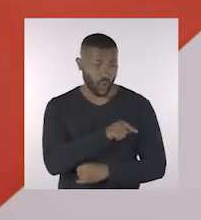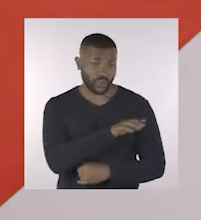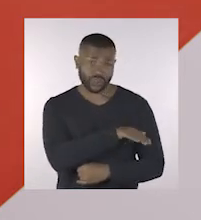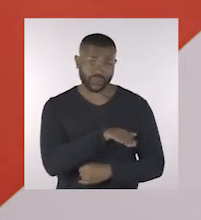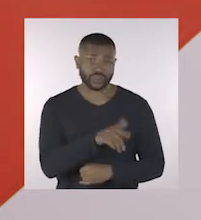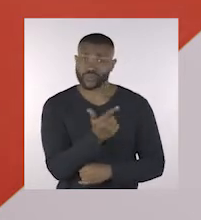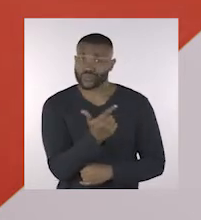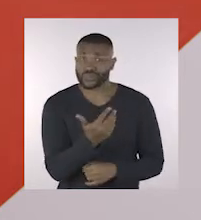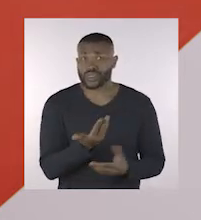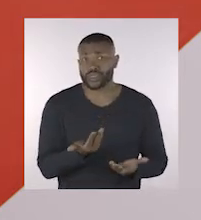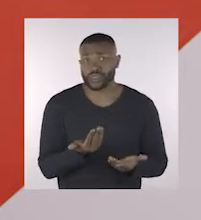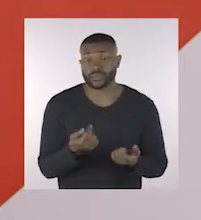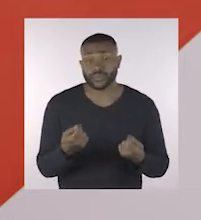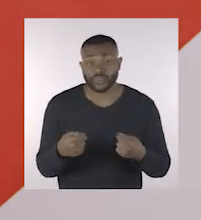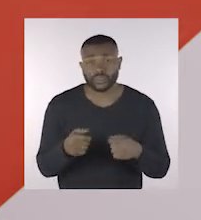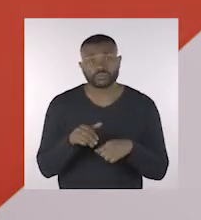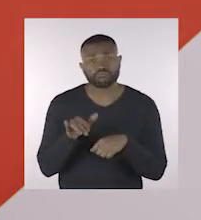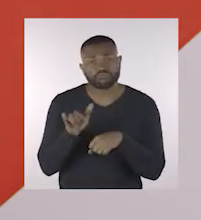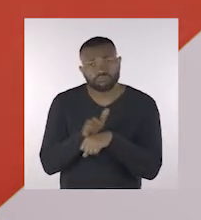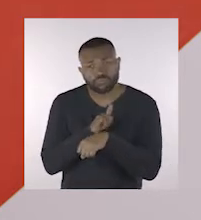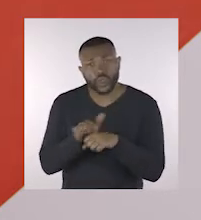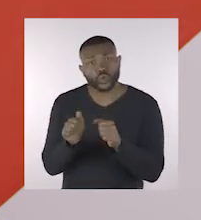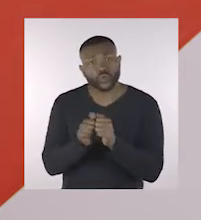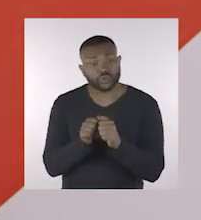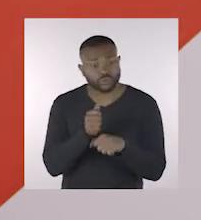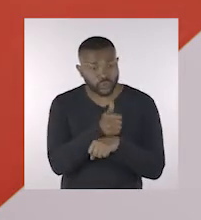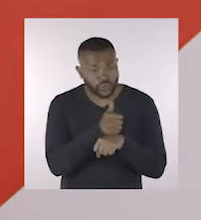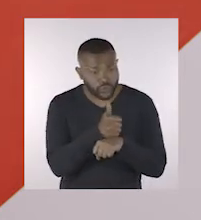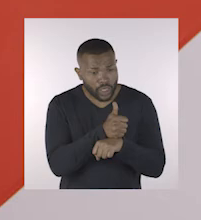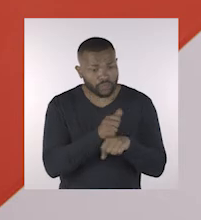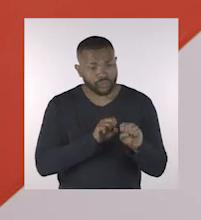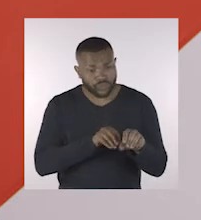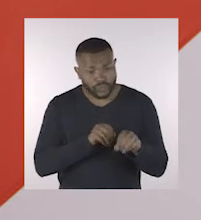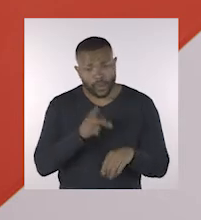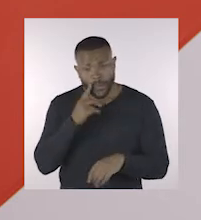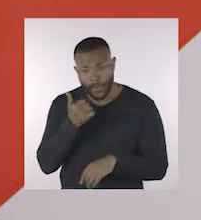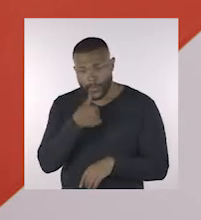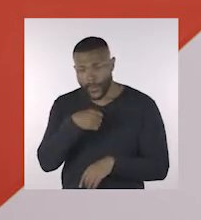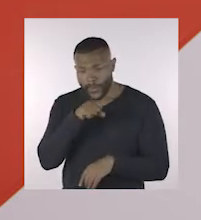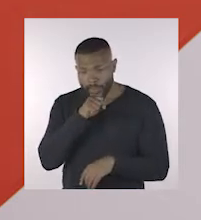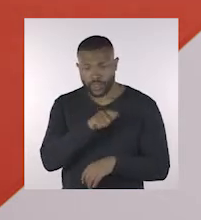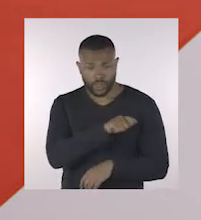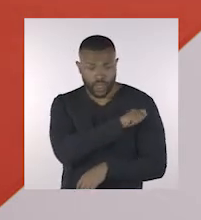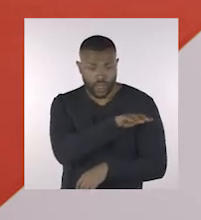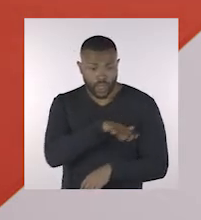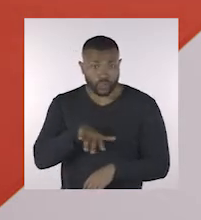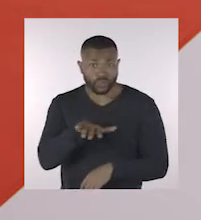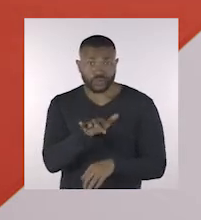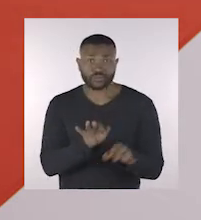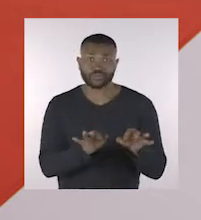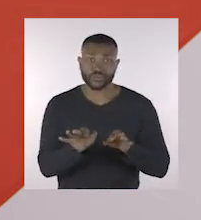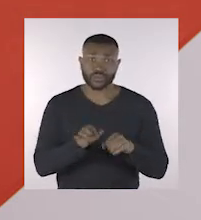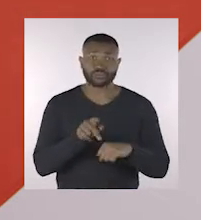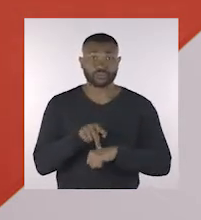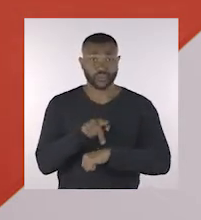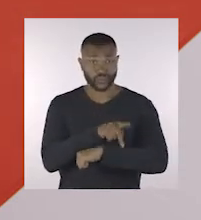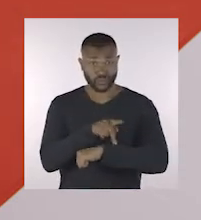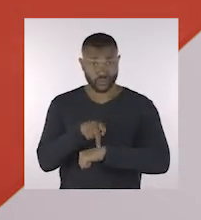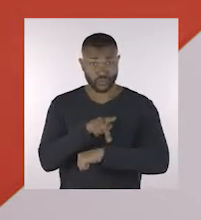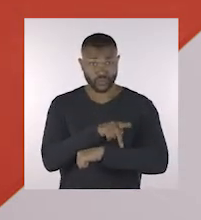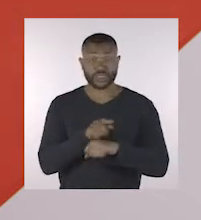crianças não têm Então você precisa discutir com os profissionais educação junto com os pais com os alunos este plano pedagógico